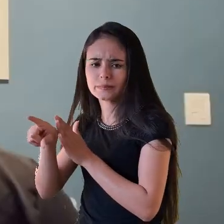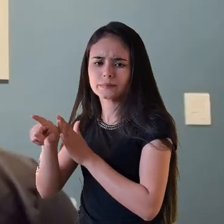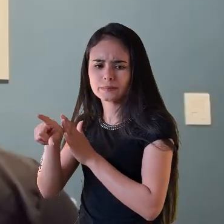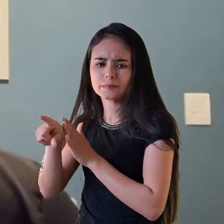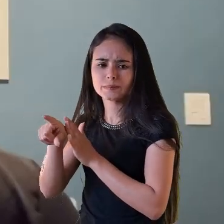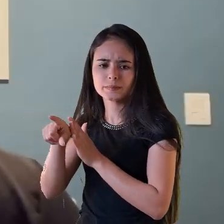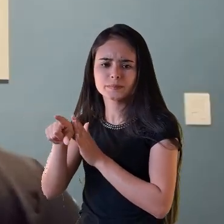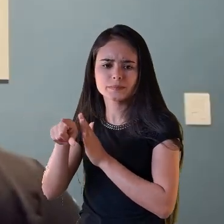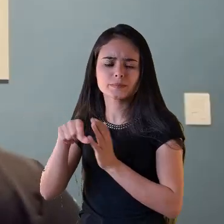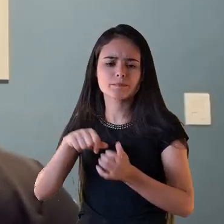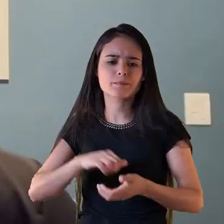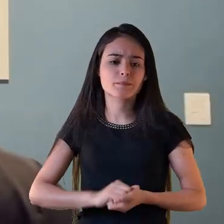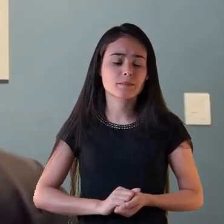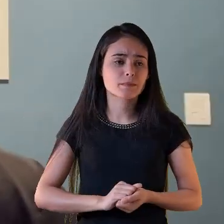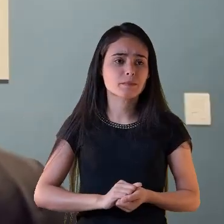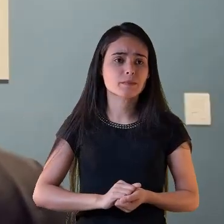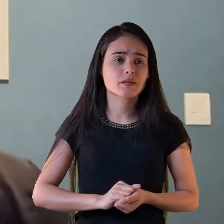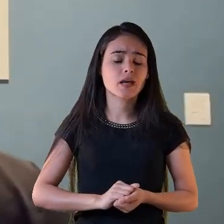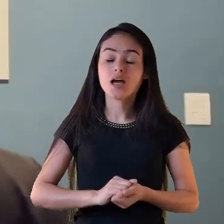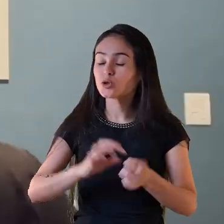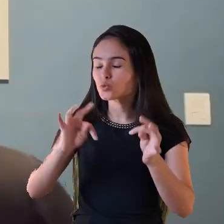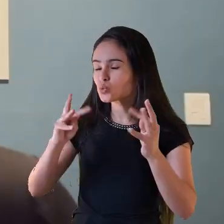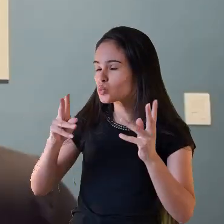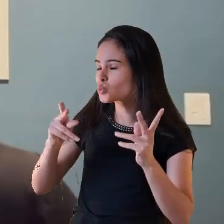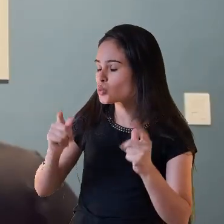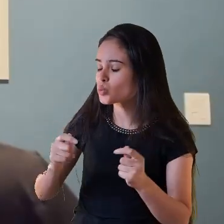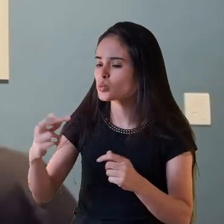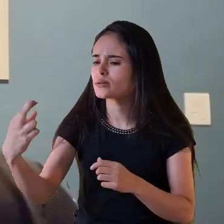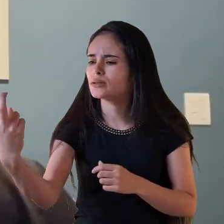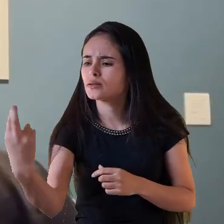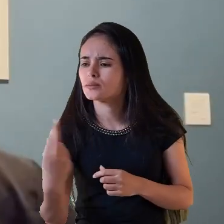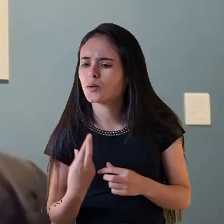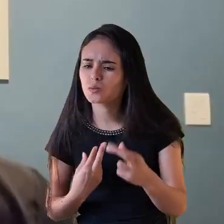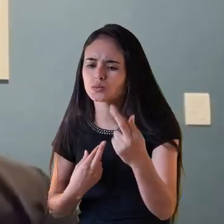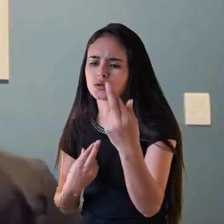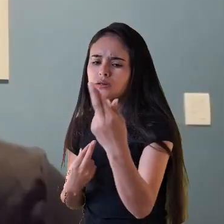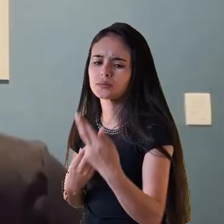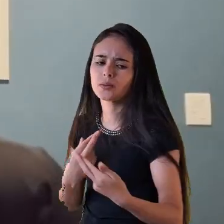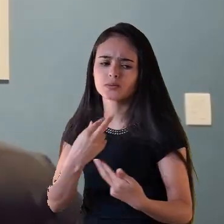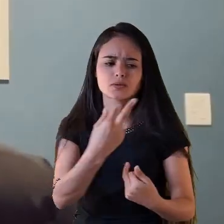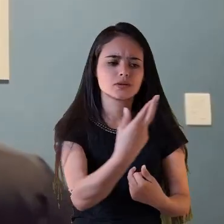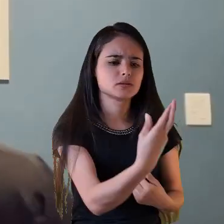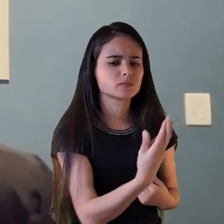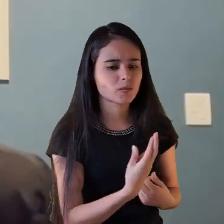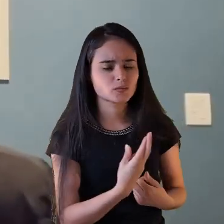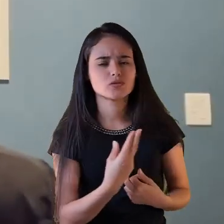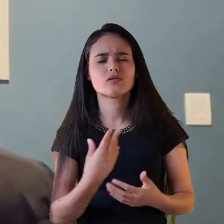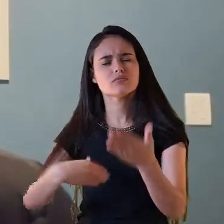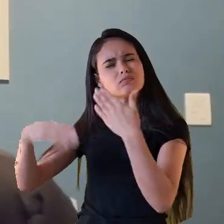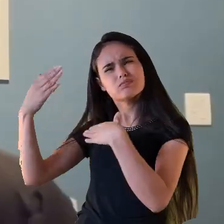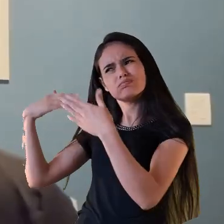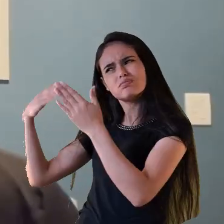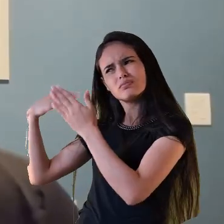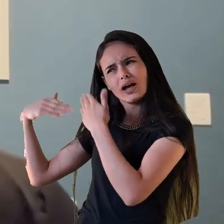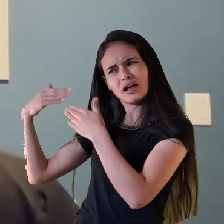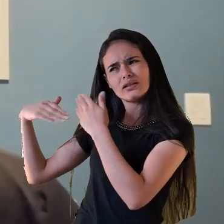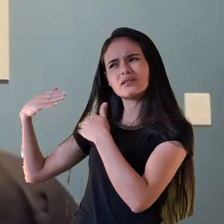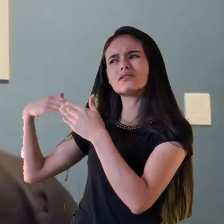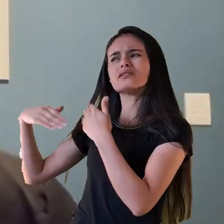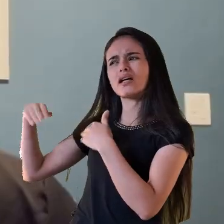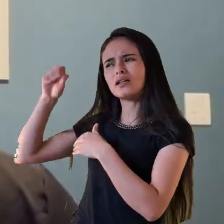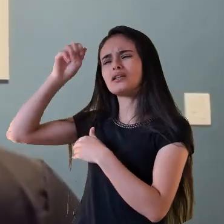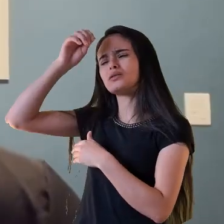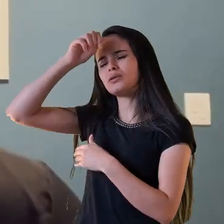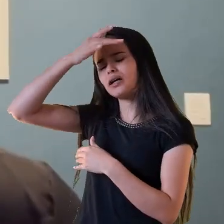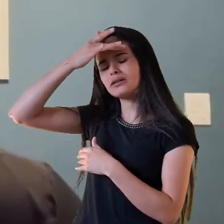africano e trazidas forçadamente para cá. Desde esse momento a produção de conhecimento e desde esse momento houve intelectuais entre as pessoas